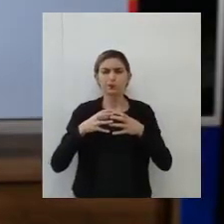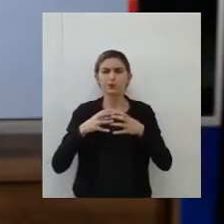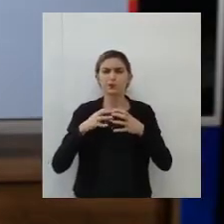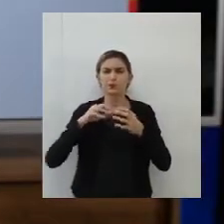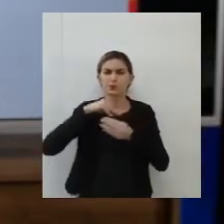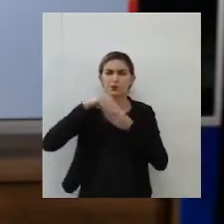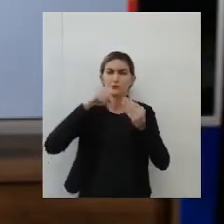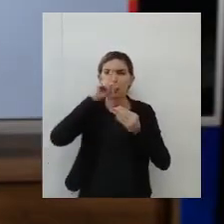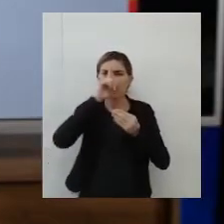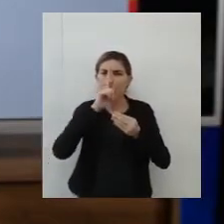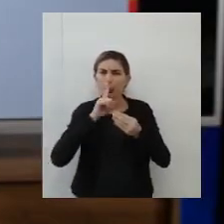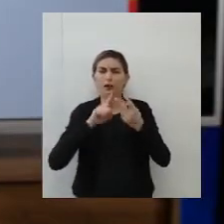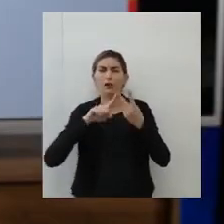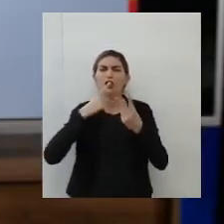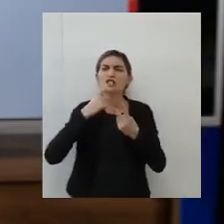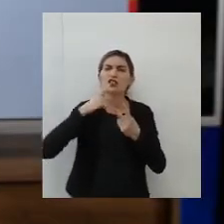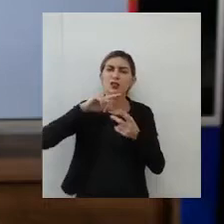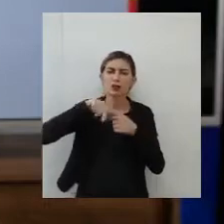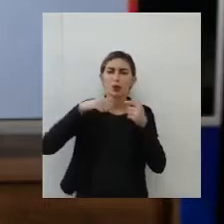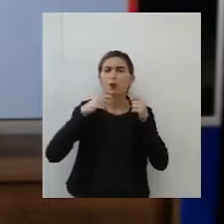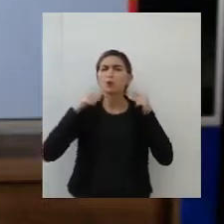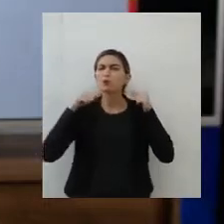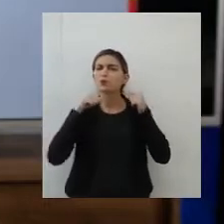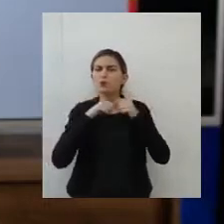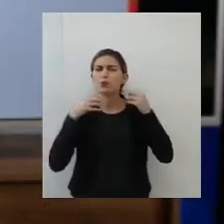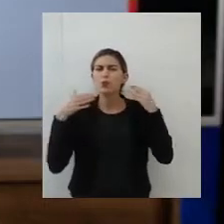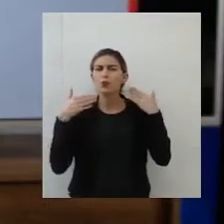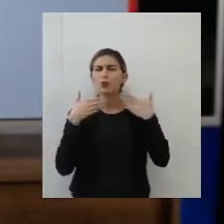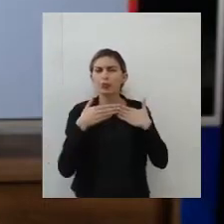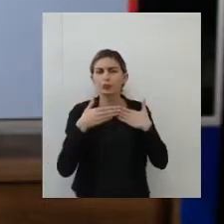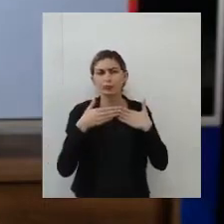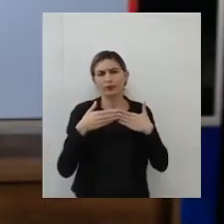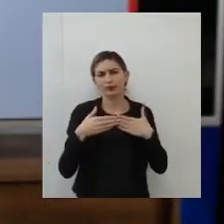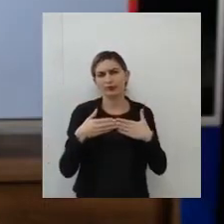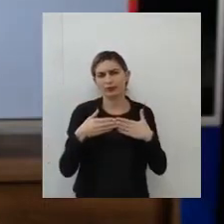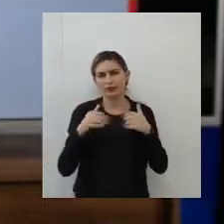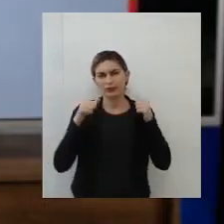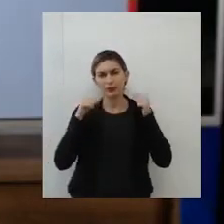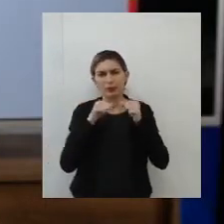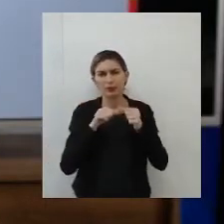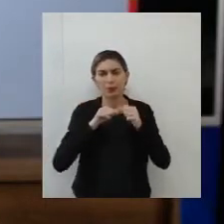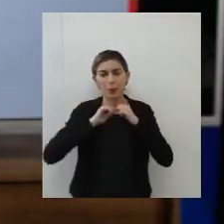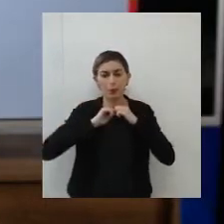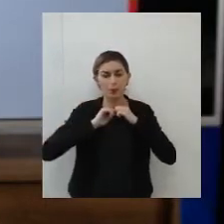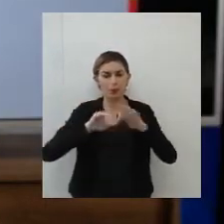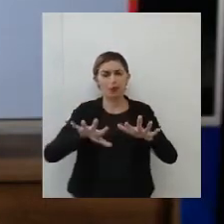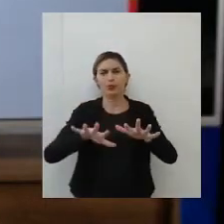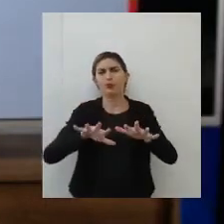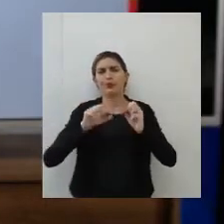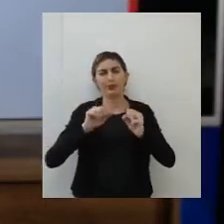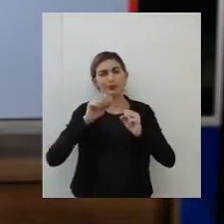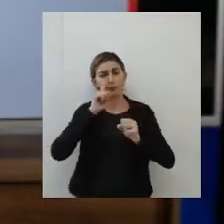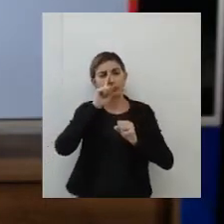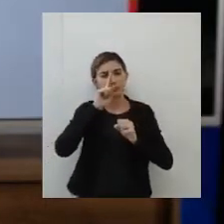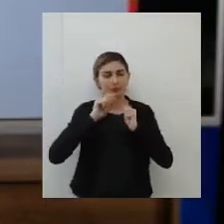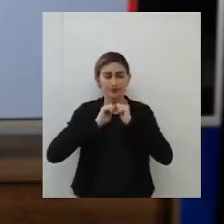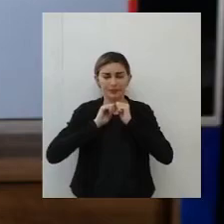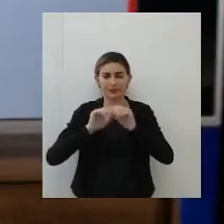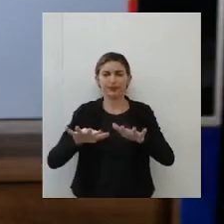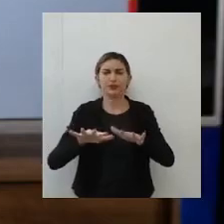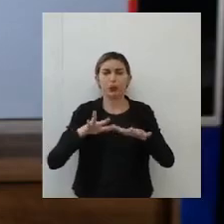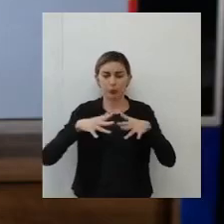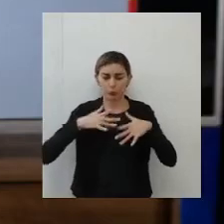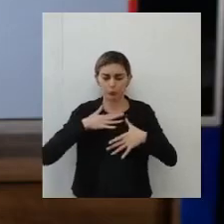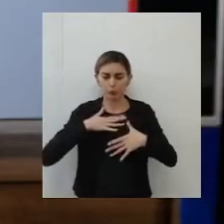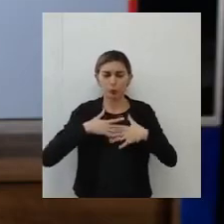sangue, e que, ao estourar, tendiam a ser altamente contagiosas. Quando essa doença se instalava